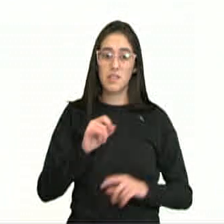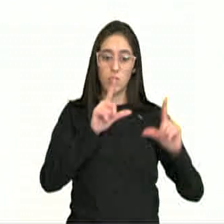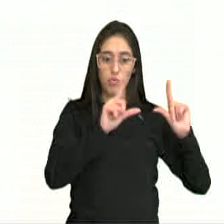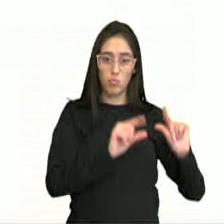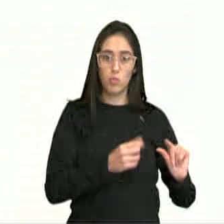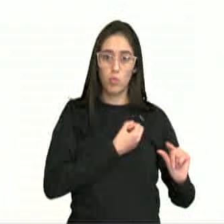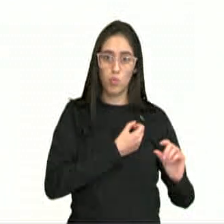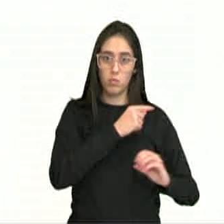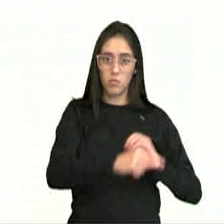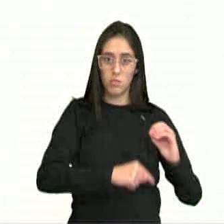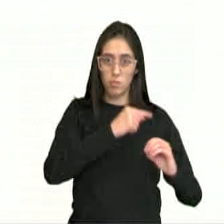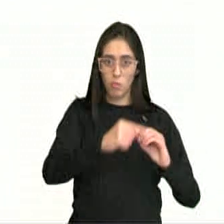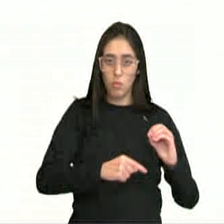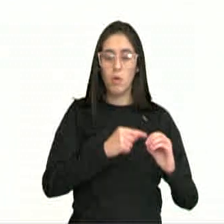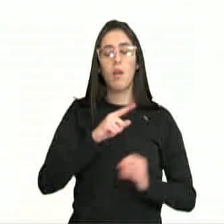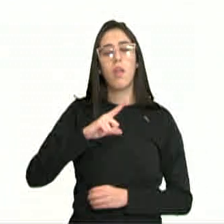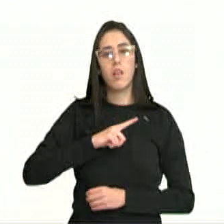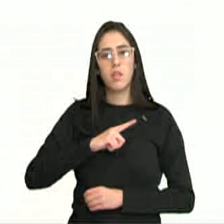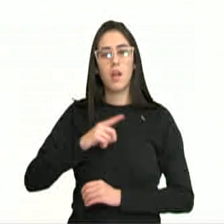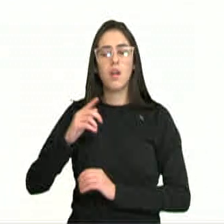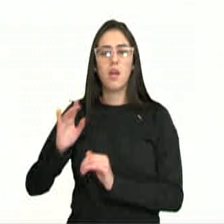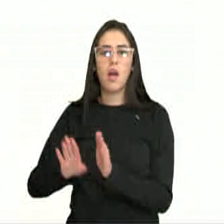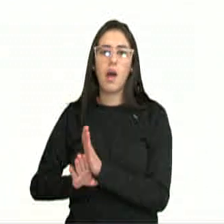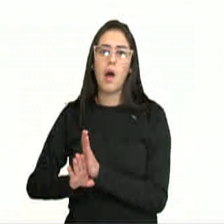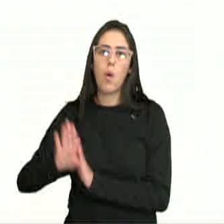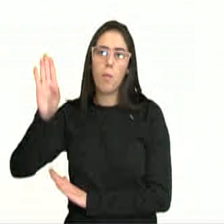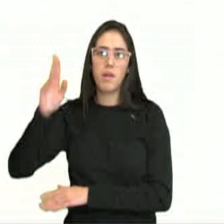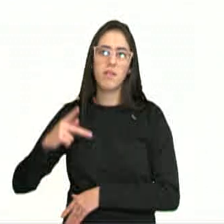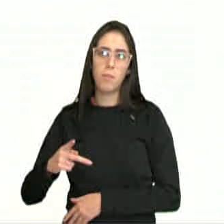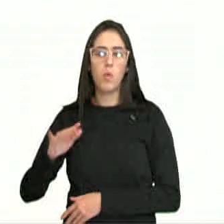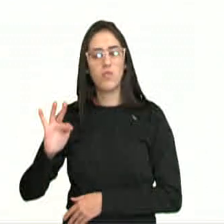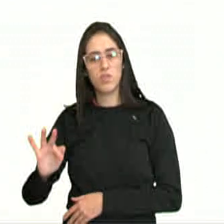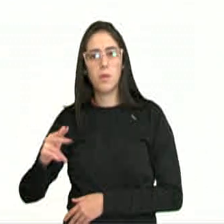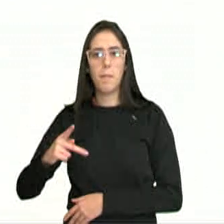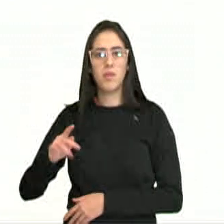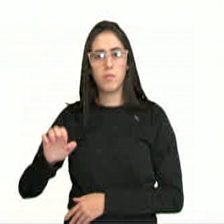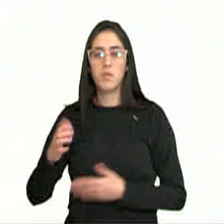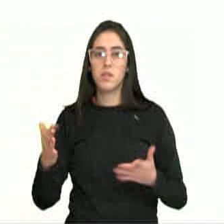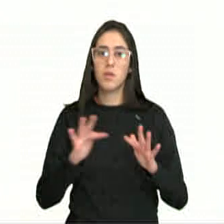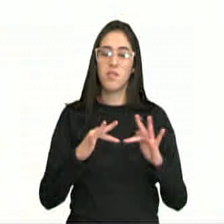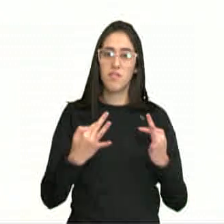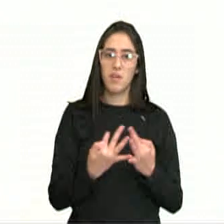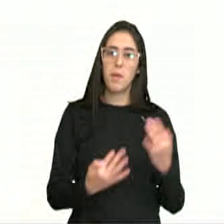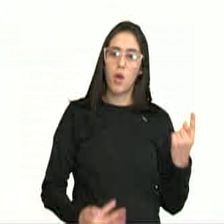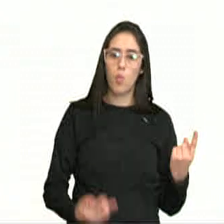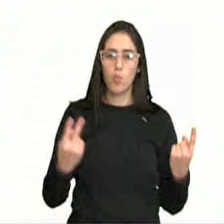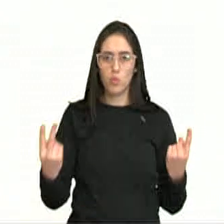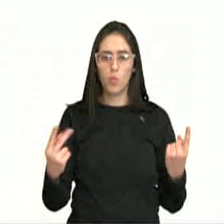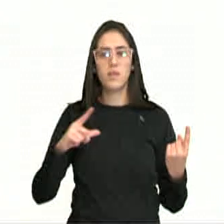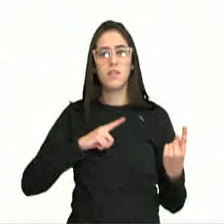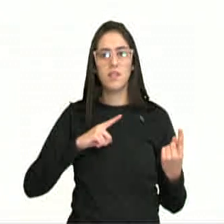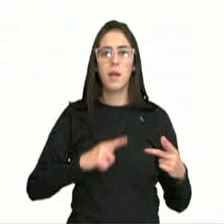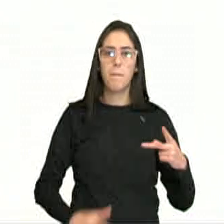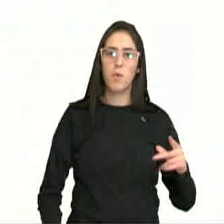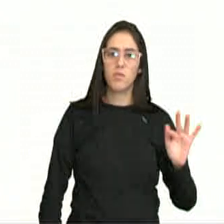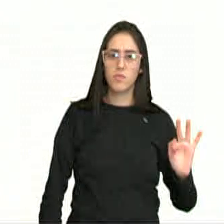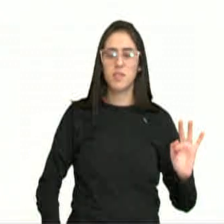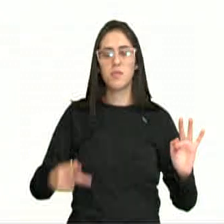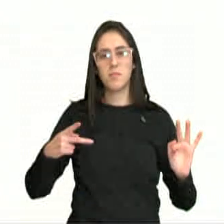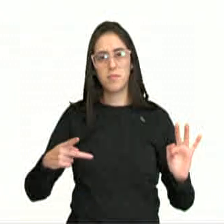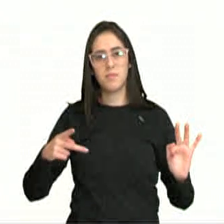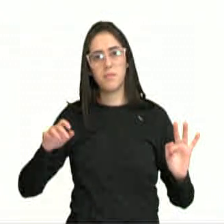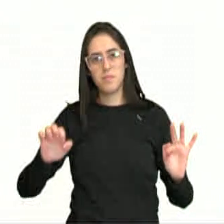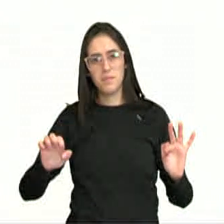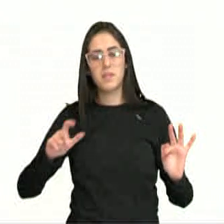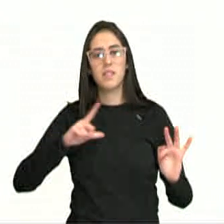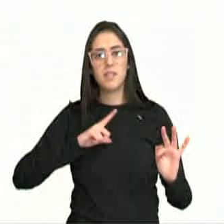de fusão e de ebulição aumentam. Ou seja, na família 1 e 2, o ponto de fusão e o ponto de ebulição aumentam de baixo para